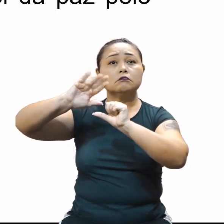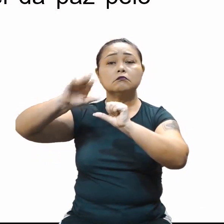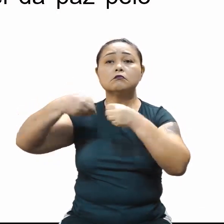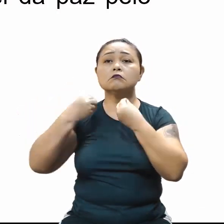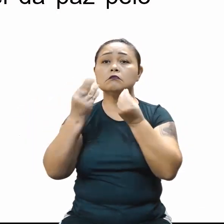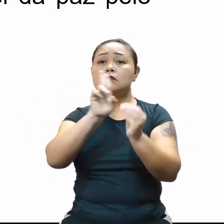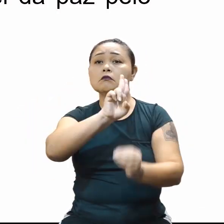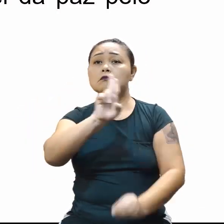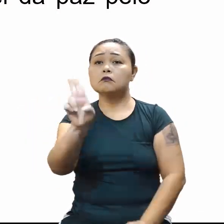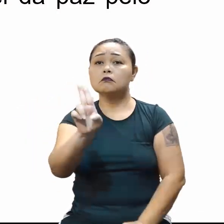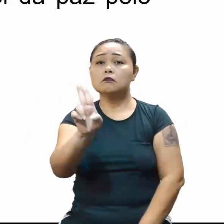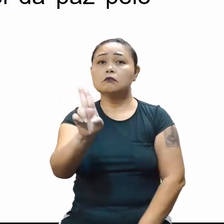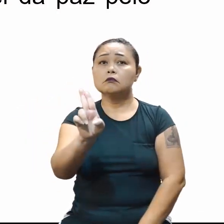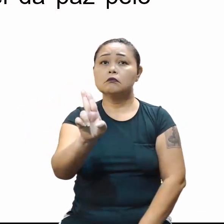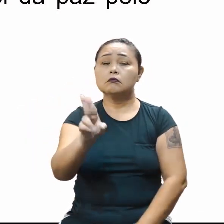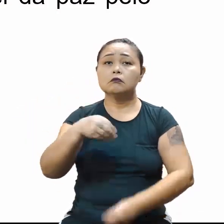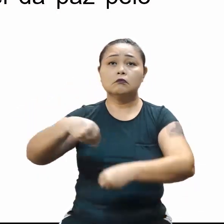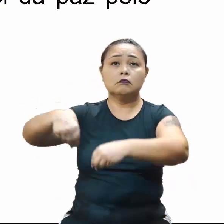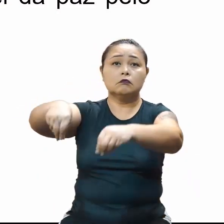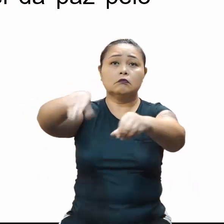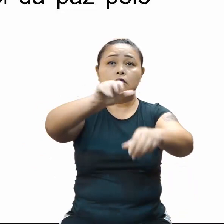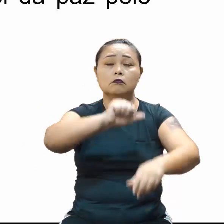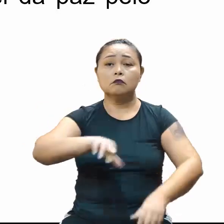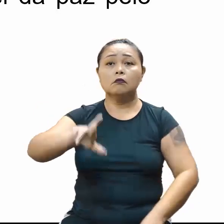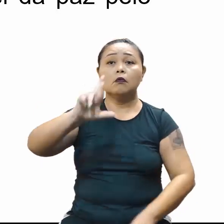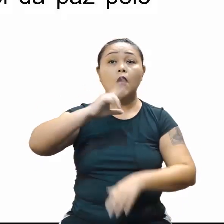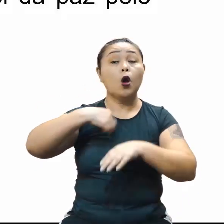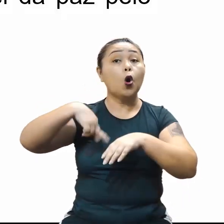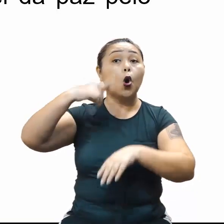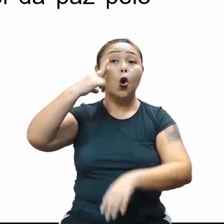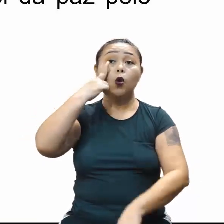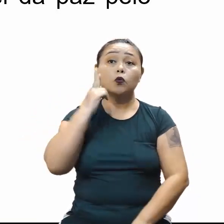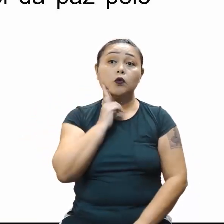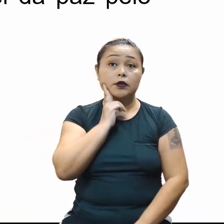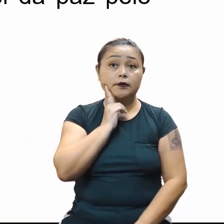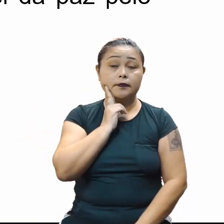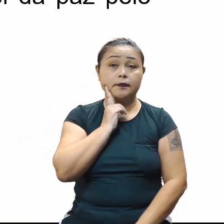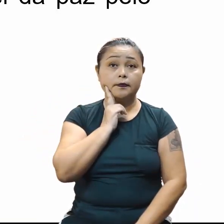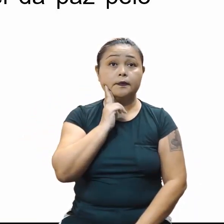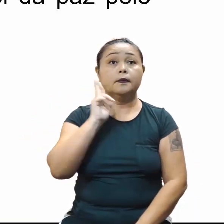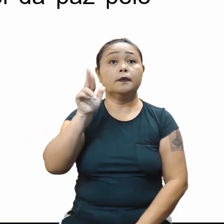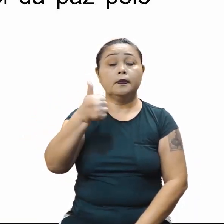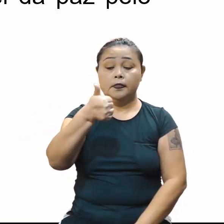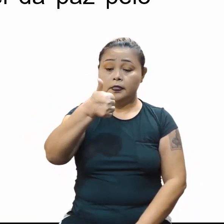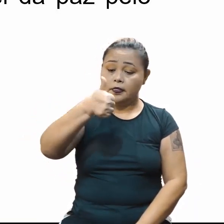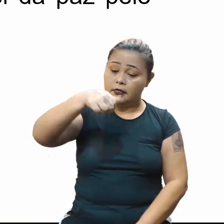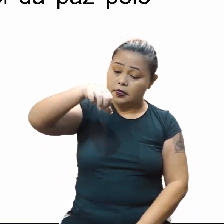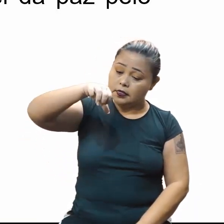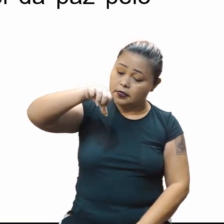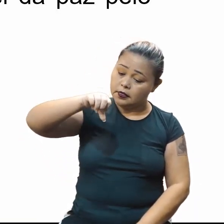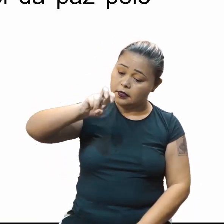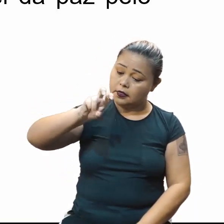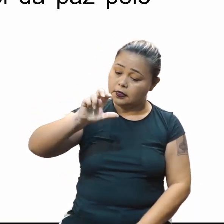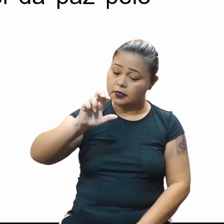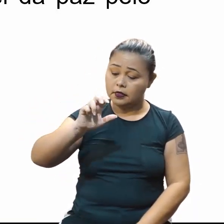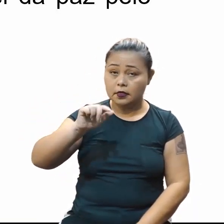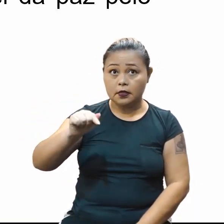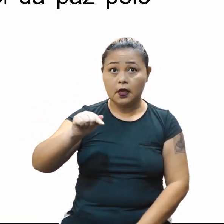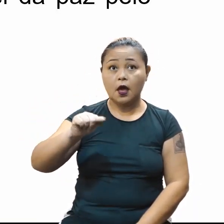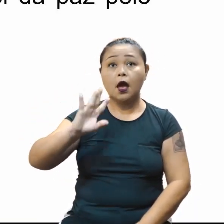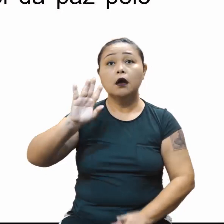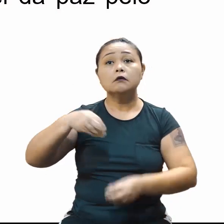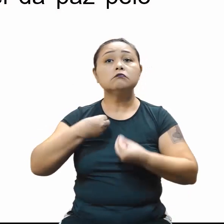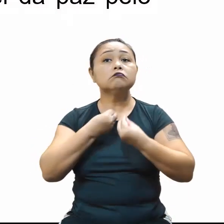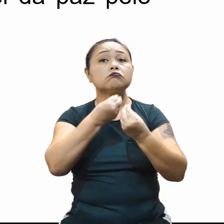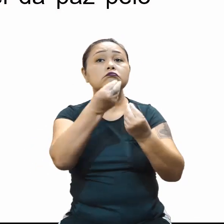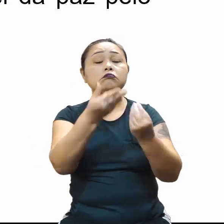a ser denominado Território Federal de Rondônia. E em 1957 foi indicado ao Prêmio Nobel